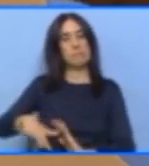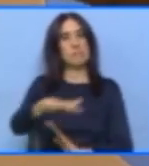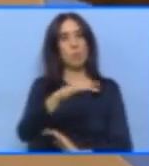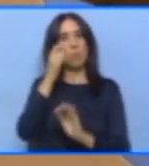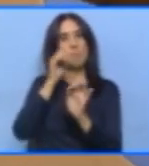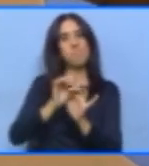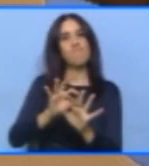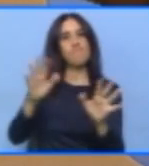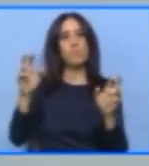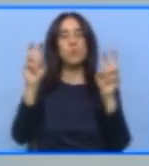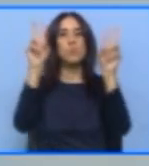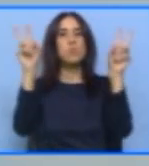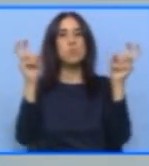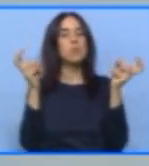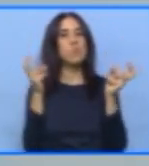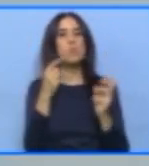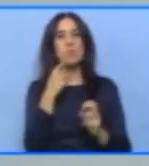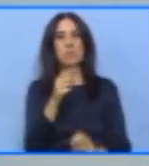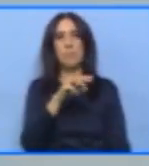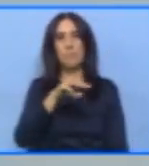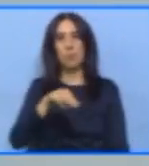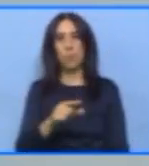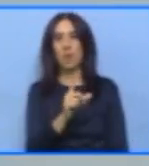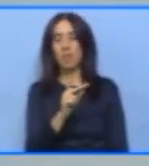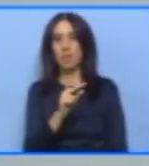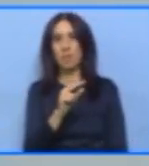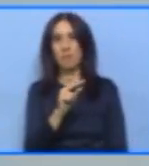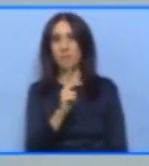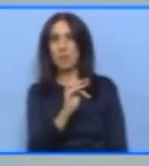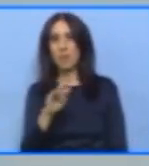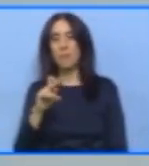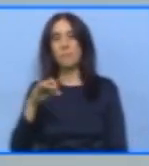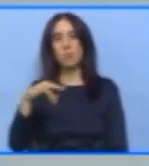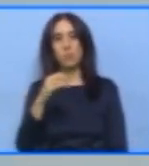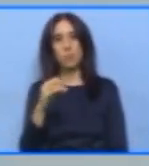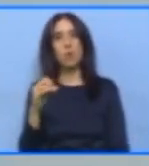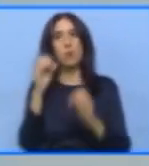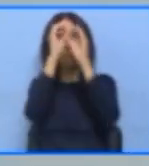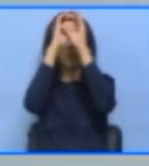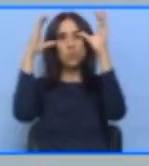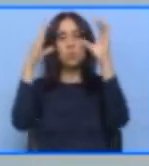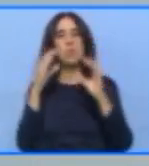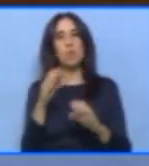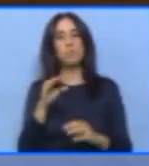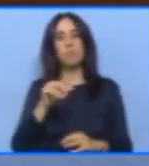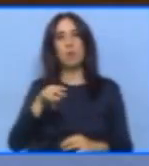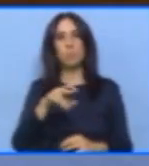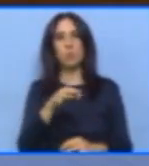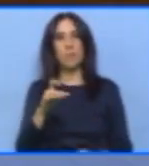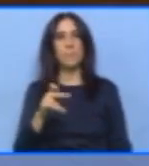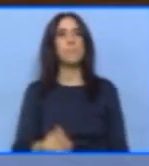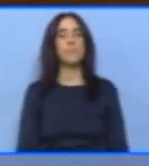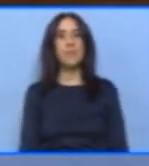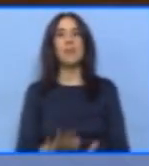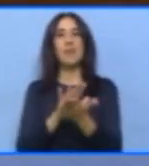E por isso o título tem Manuel Vieira Pinto, o visionário de Nampula. É um livro que é editado pelas edições Paulinas, estamos a falar deste